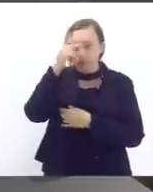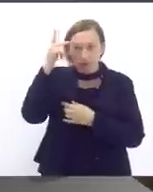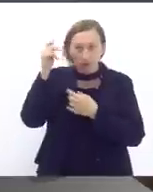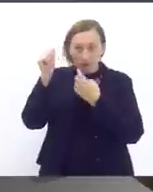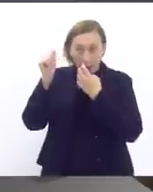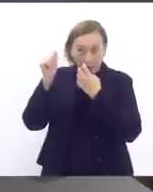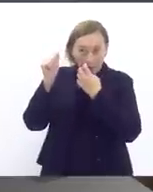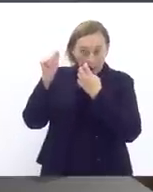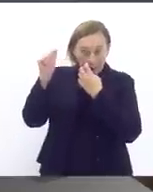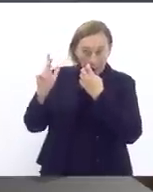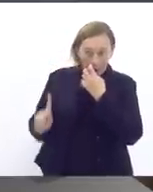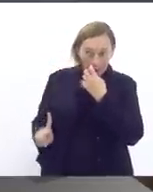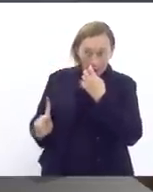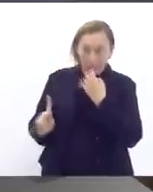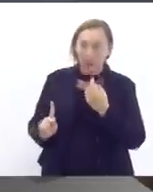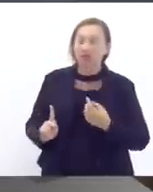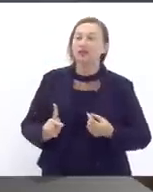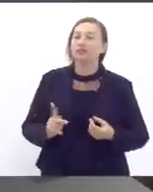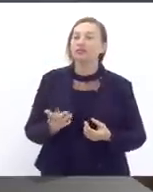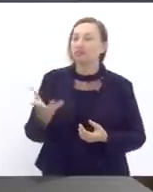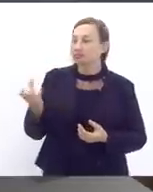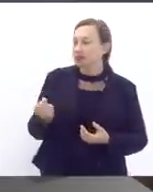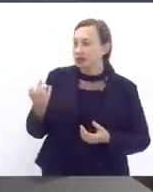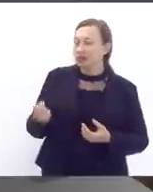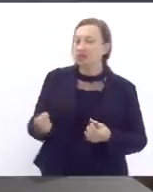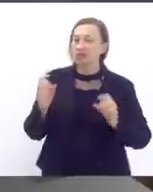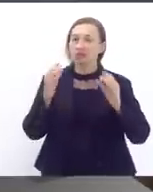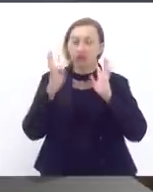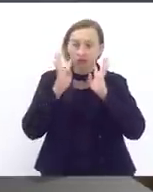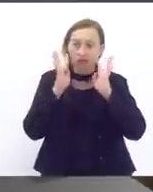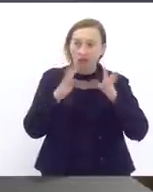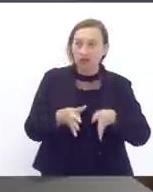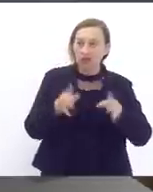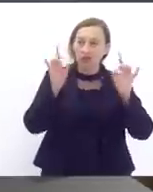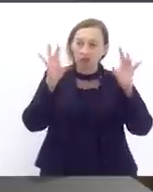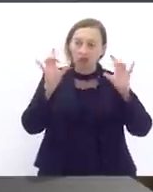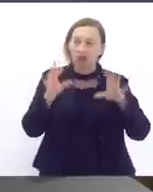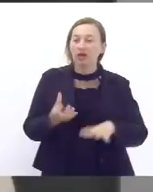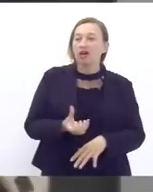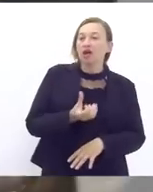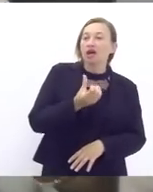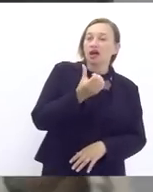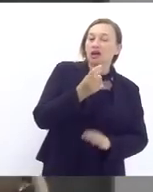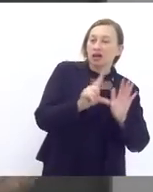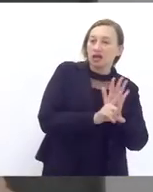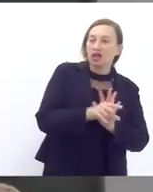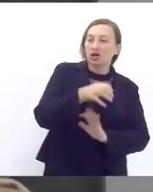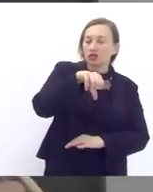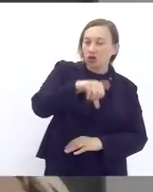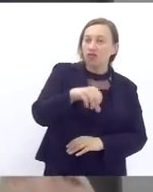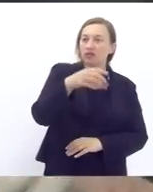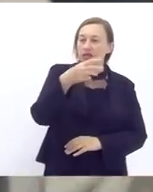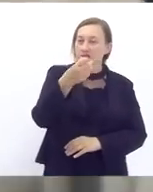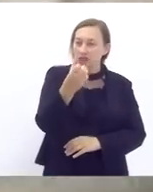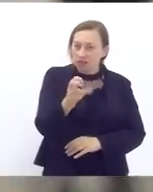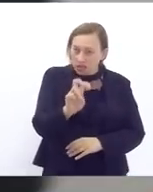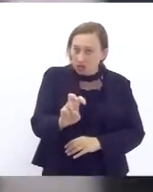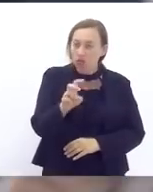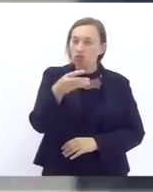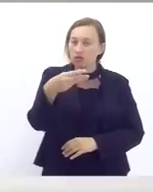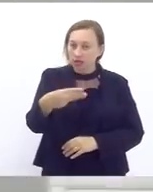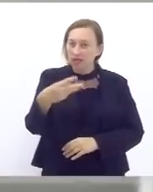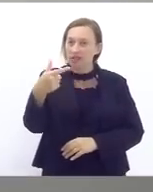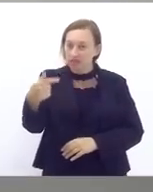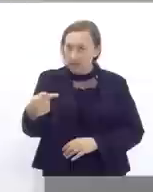Garcia que tem que pedir que desse uma atenção especial na lei 9537 no artigo 64 B em que foi acordado aqui